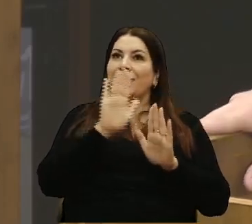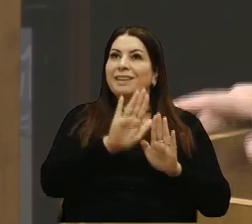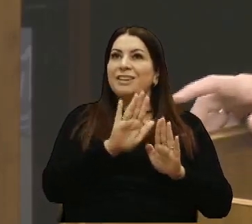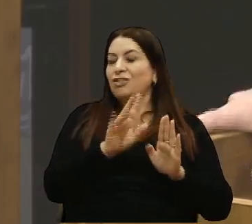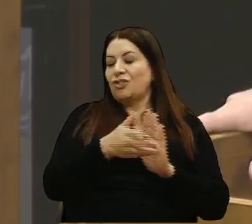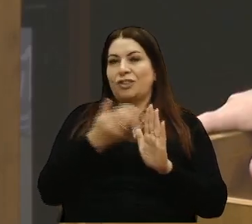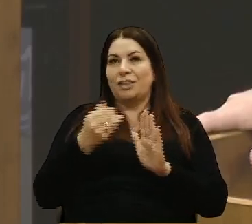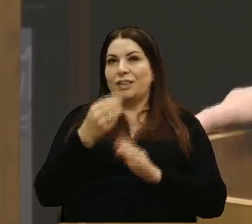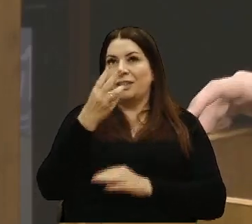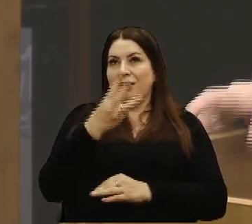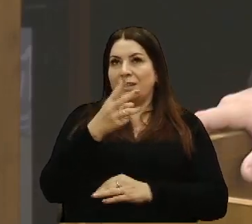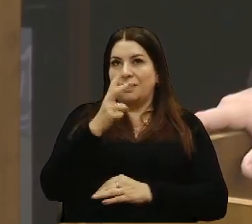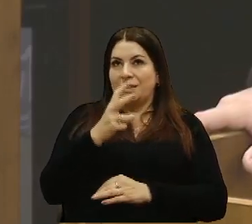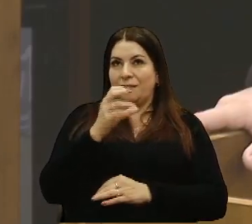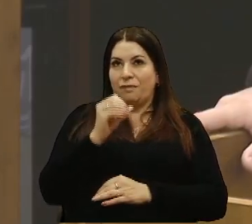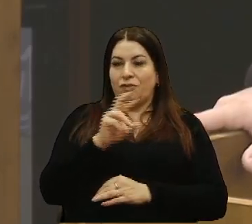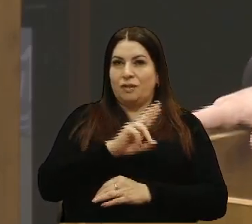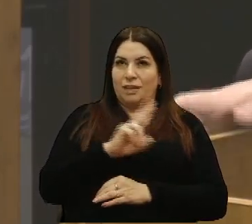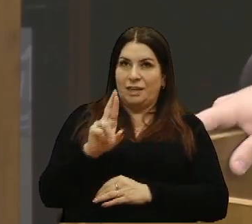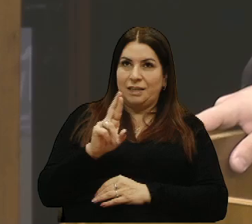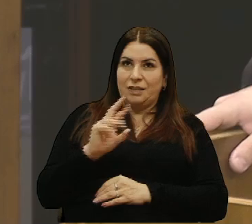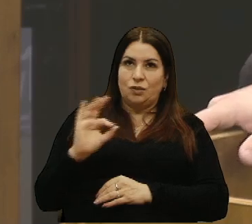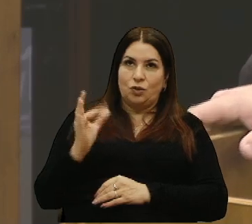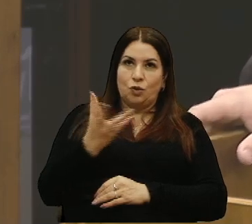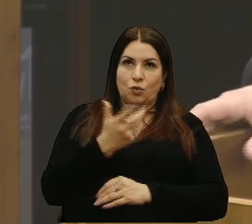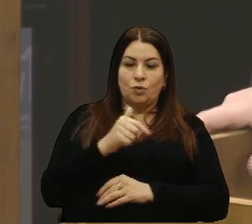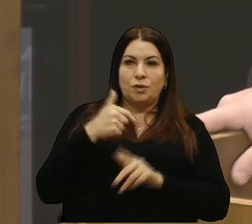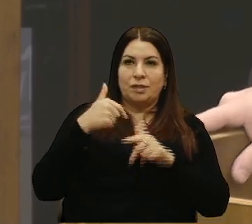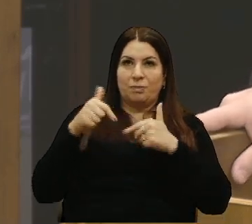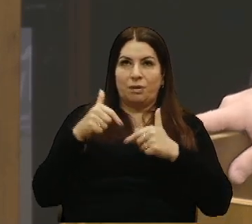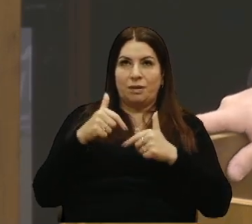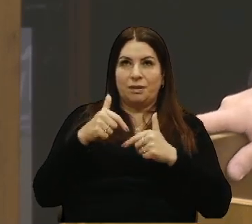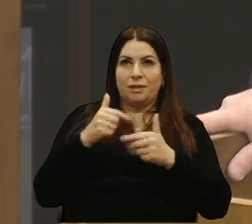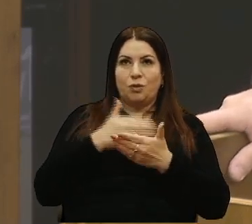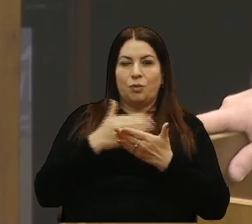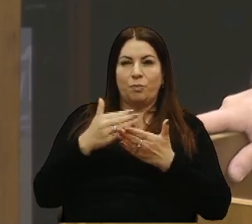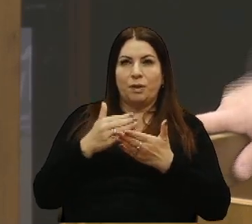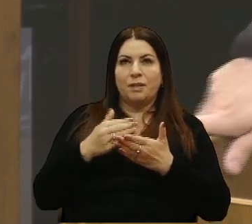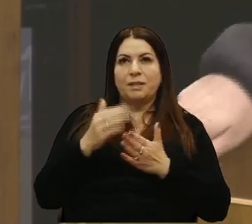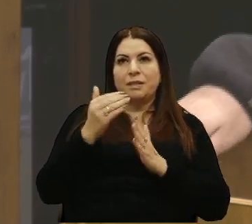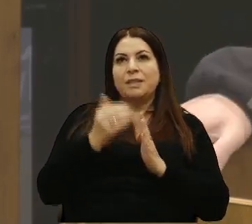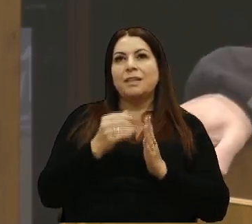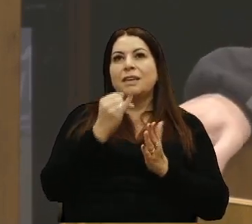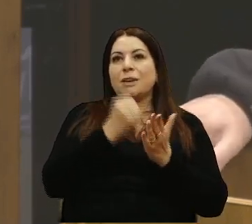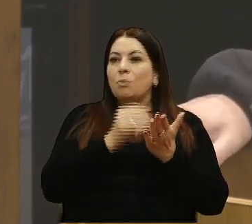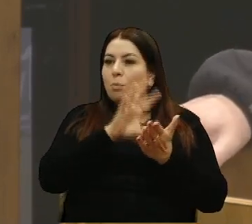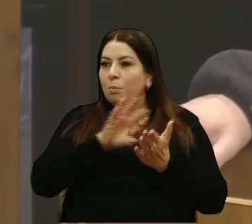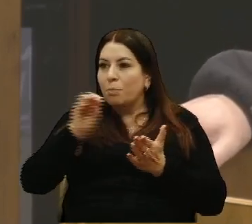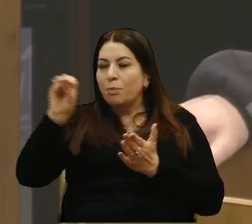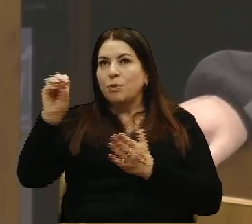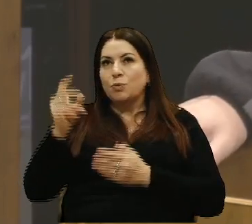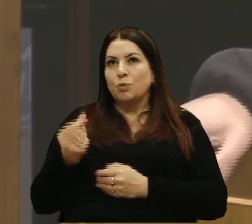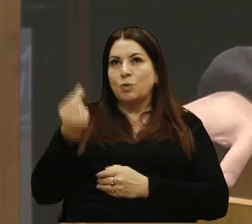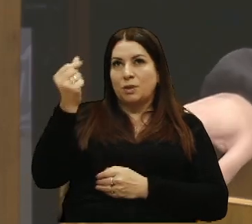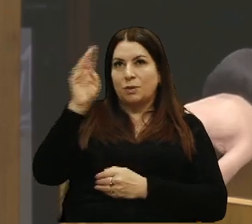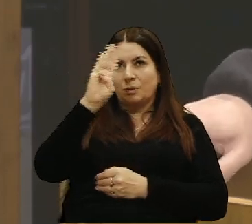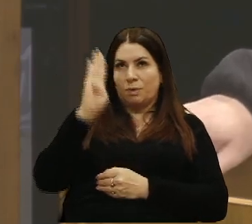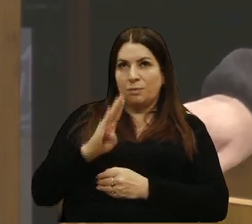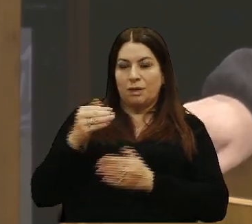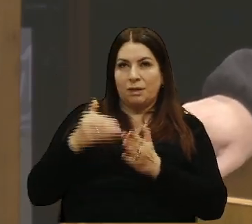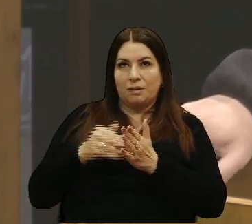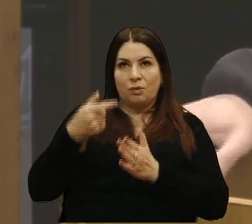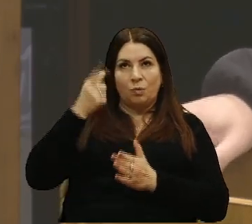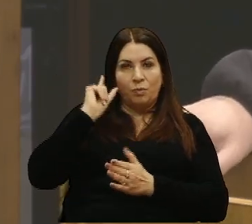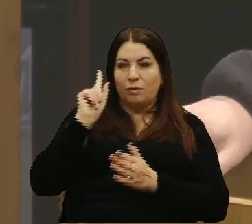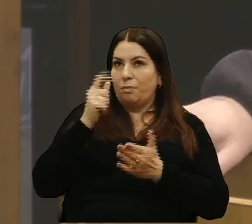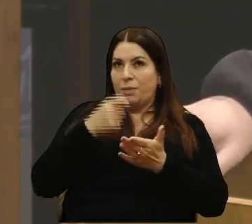tirar R$ 320 de todos os trabalhadores e começa a tributar uma parcela dos ricos desse Brasil, que até ontem